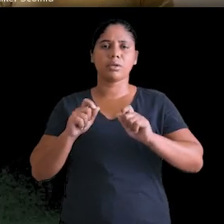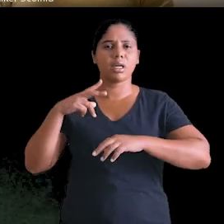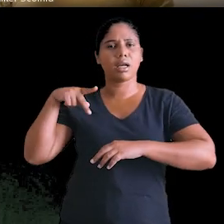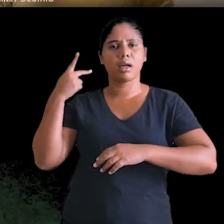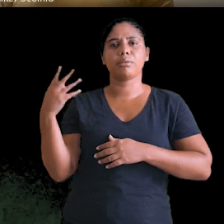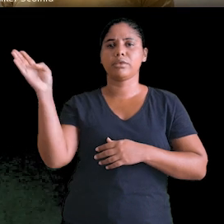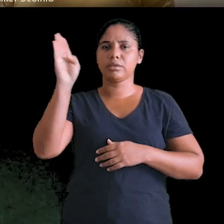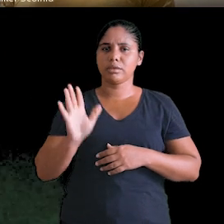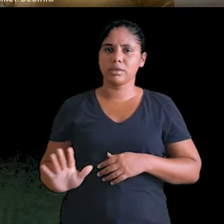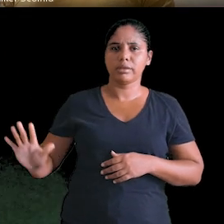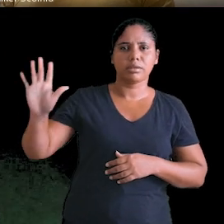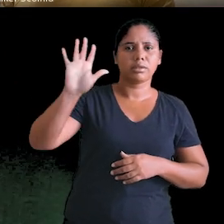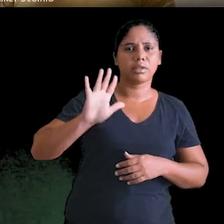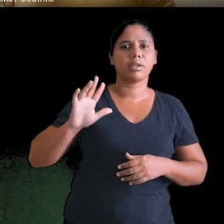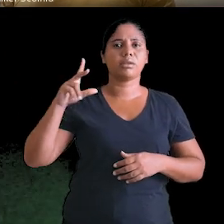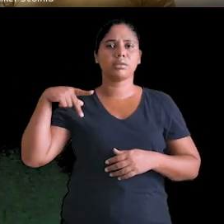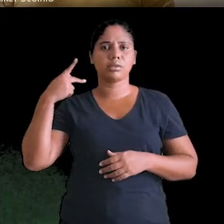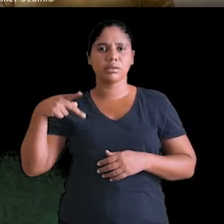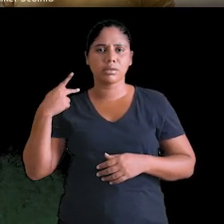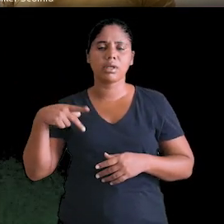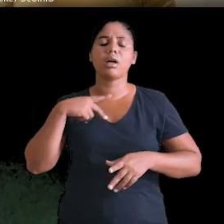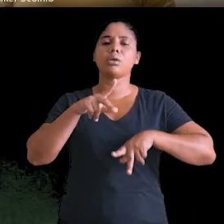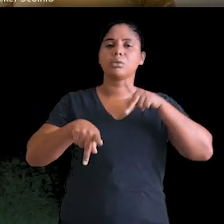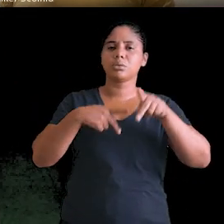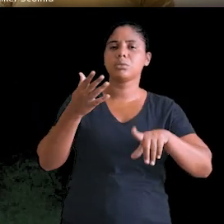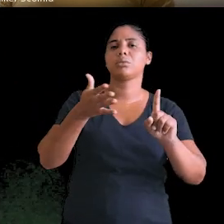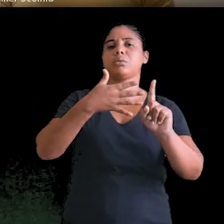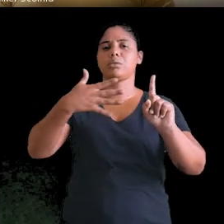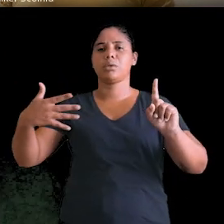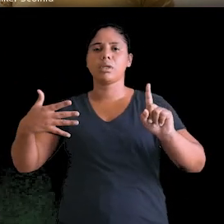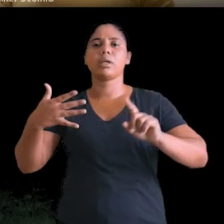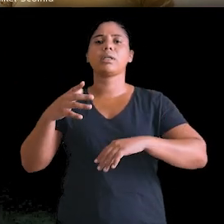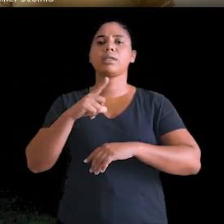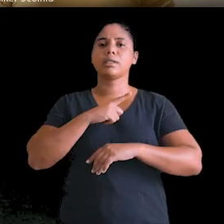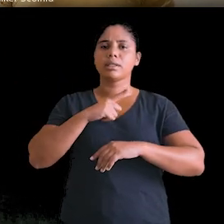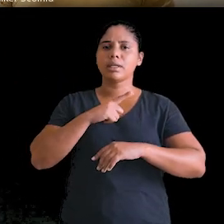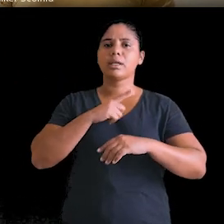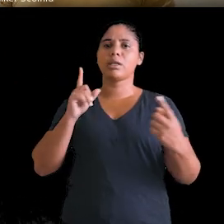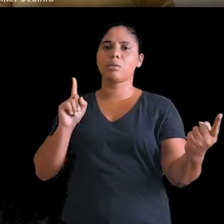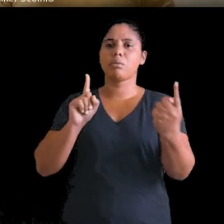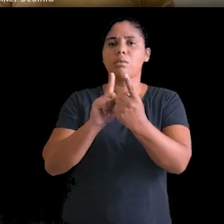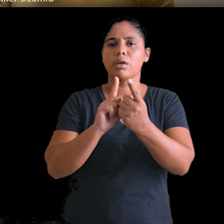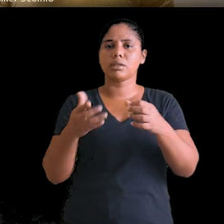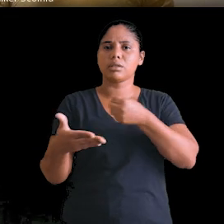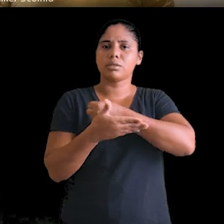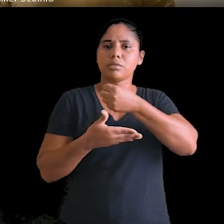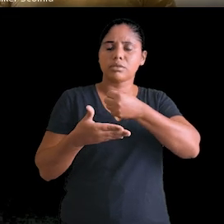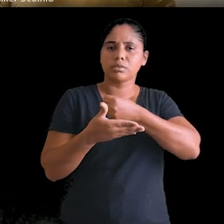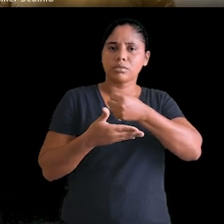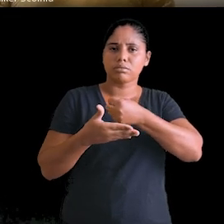Nacional de Saúde, né, da população LGBT, que ela visa garantir um atendimento de saúde adequado, inclusive